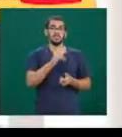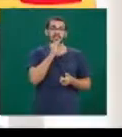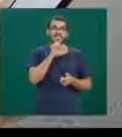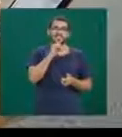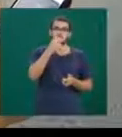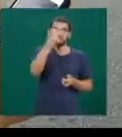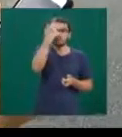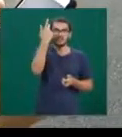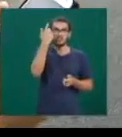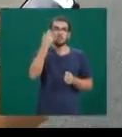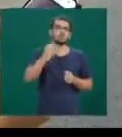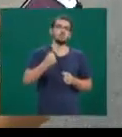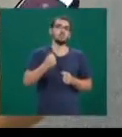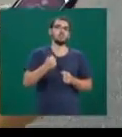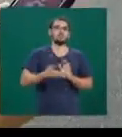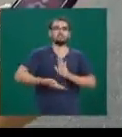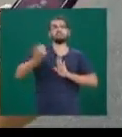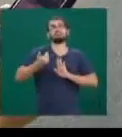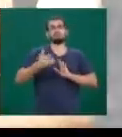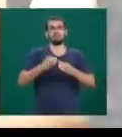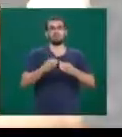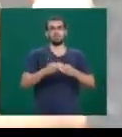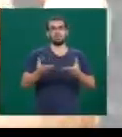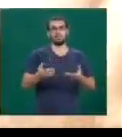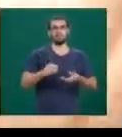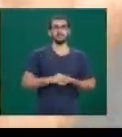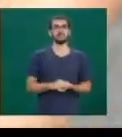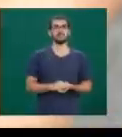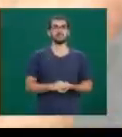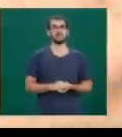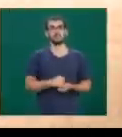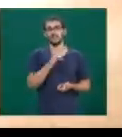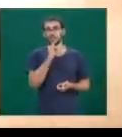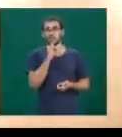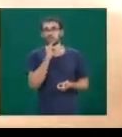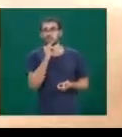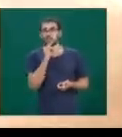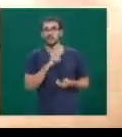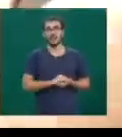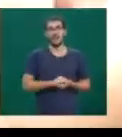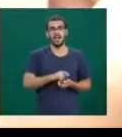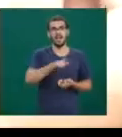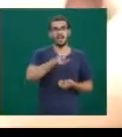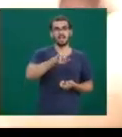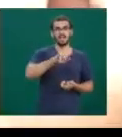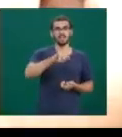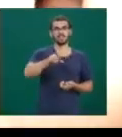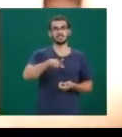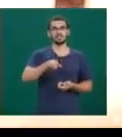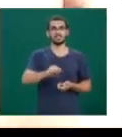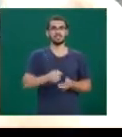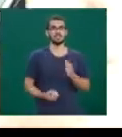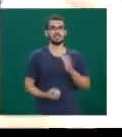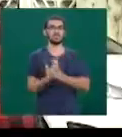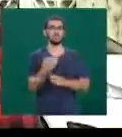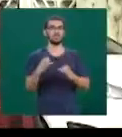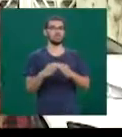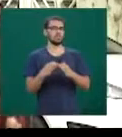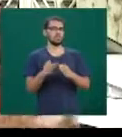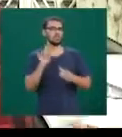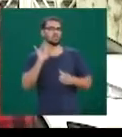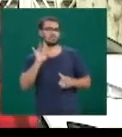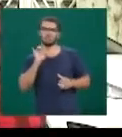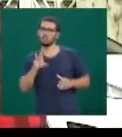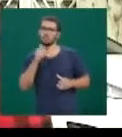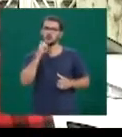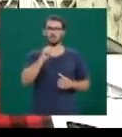do grupo. A Laísa, por exemplo, decidiu criar um grupo só para mulheres. A gente também divulga caronas, mas a gente